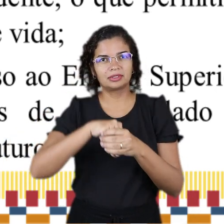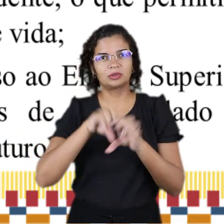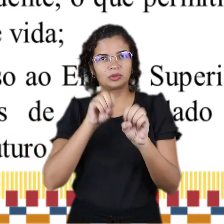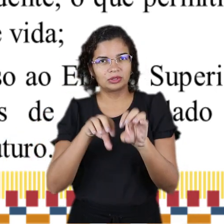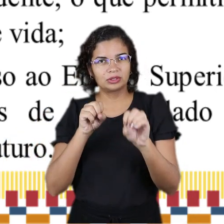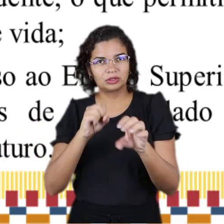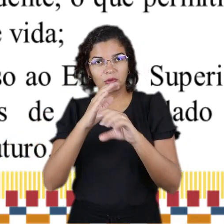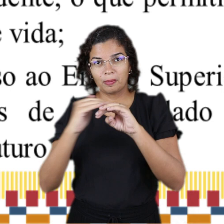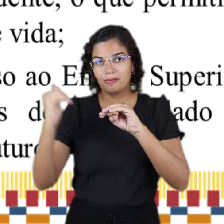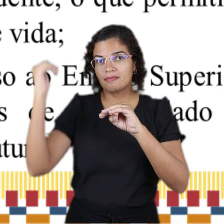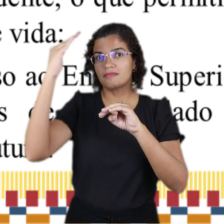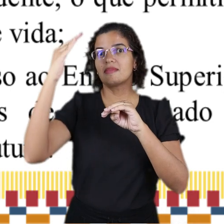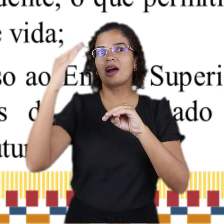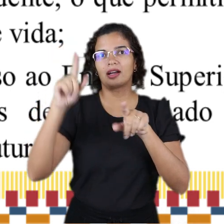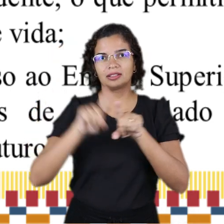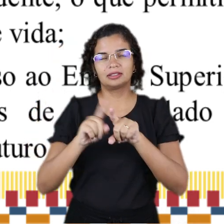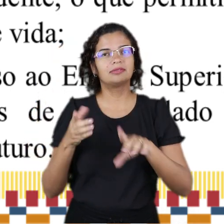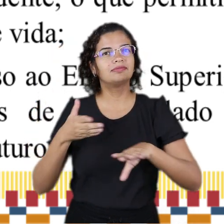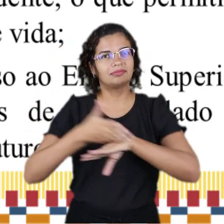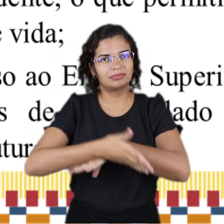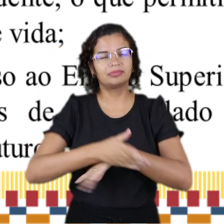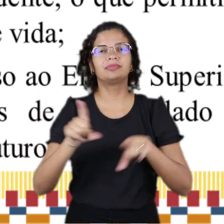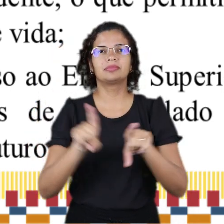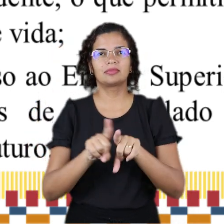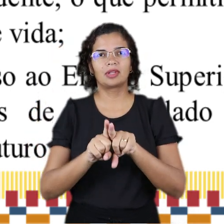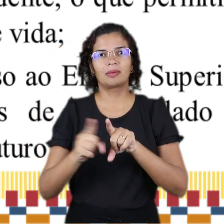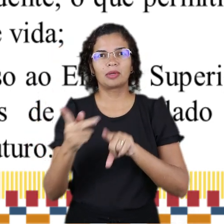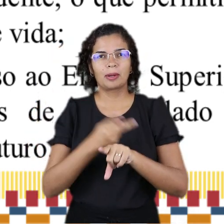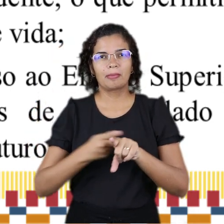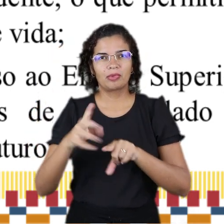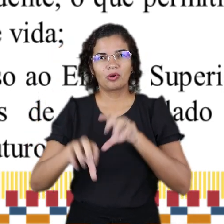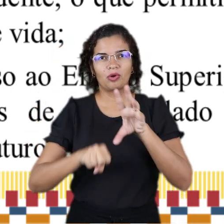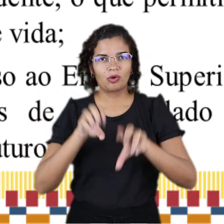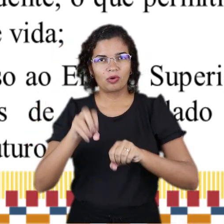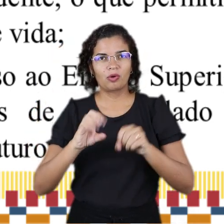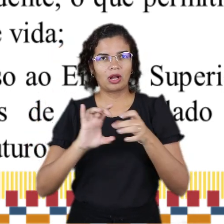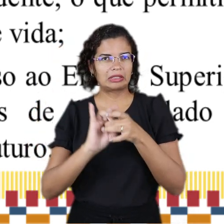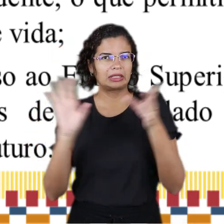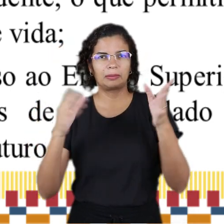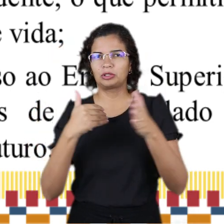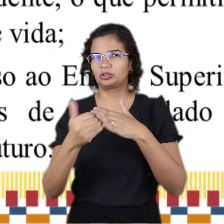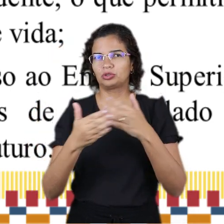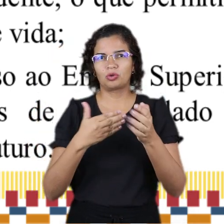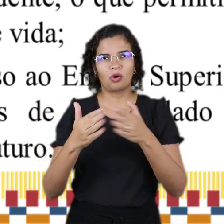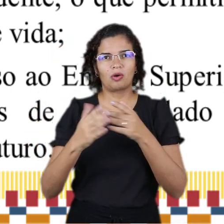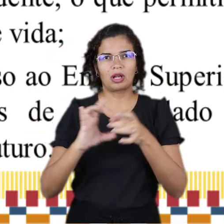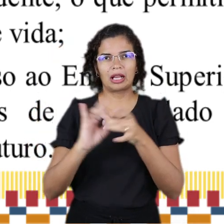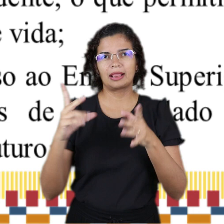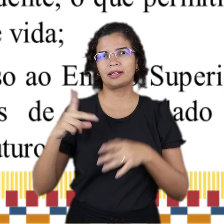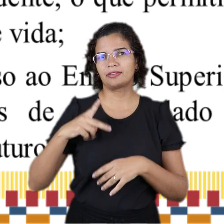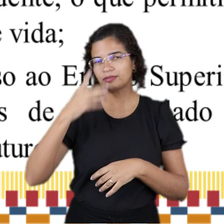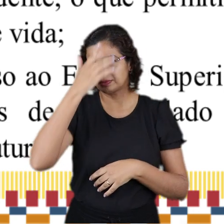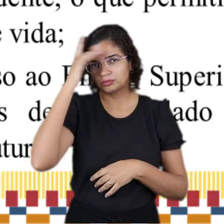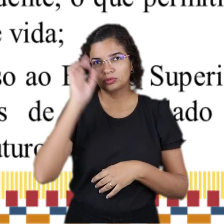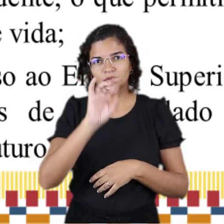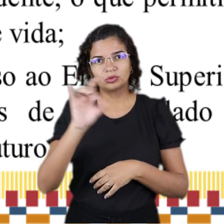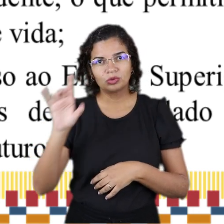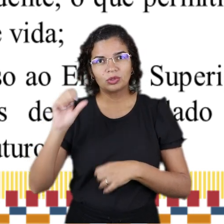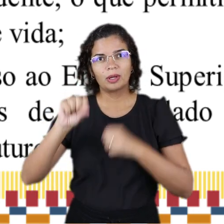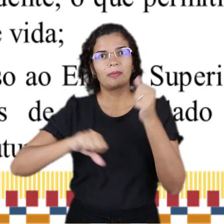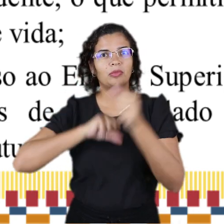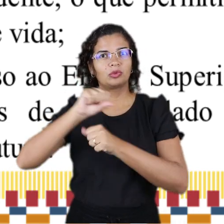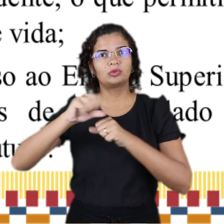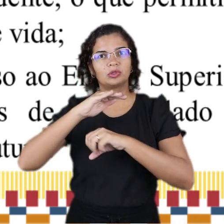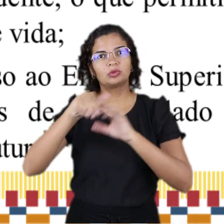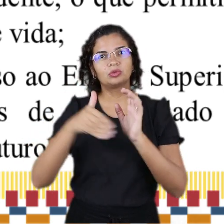buscará, de modo independente, autônomo, mobilizando todo o seu protagonismo, no aprofundamento de conteúdos,